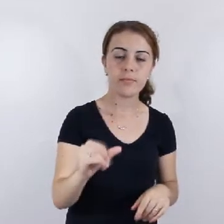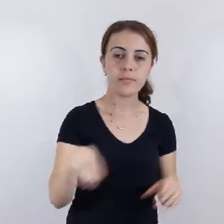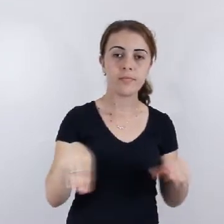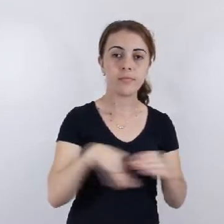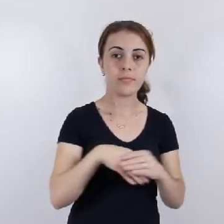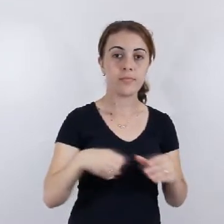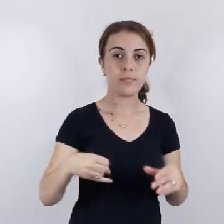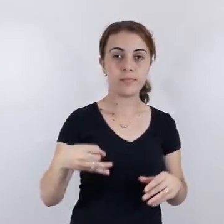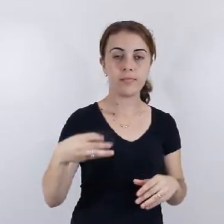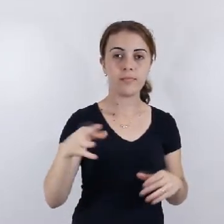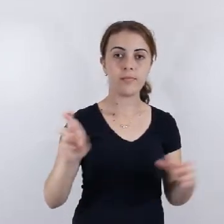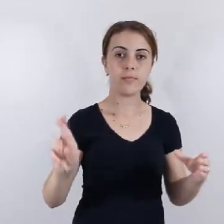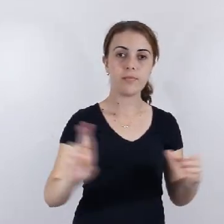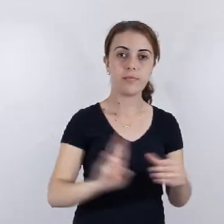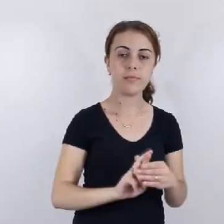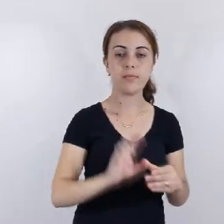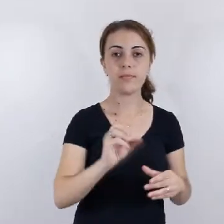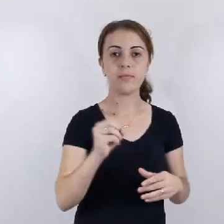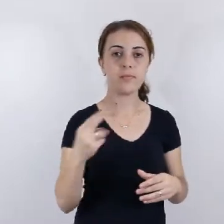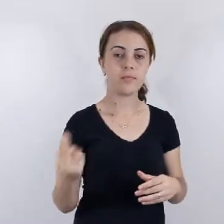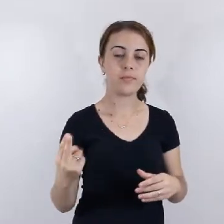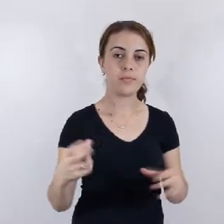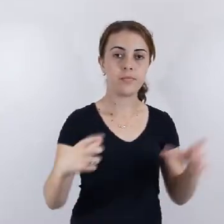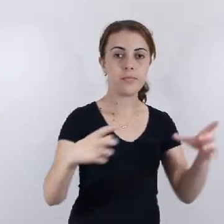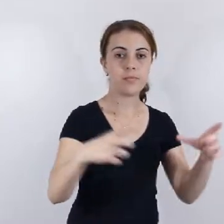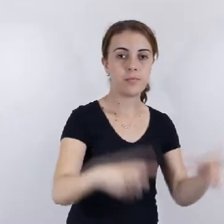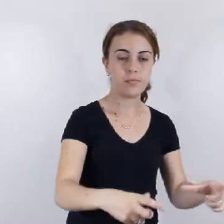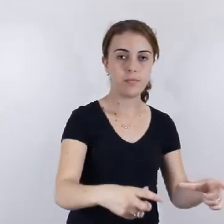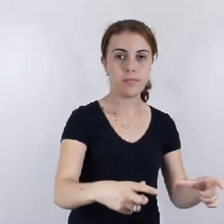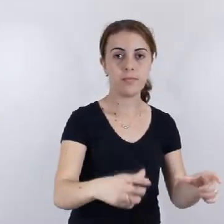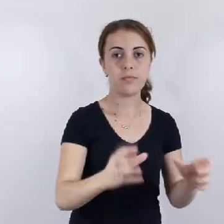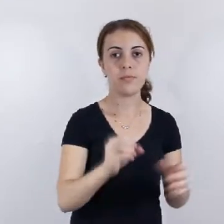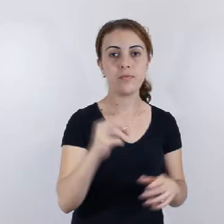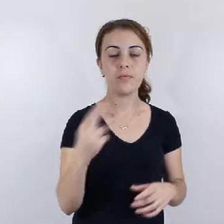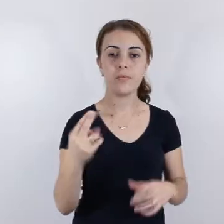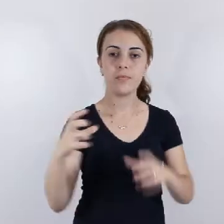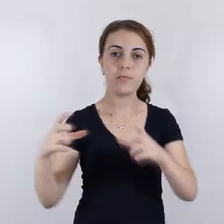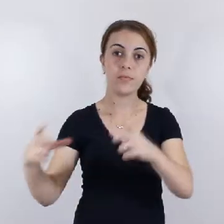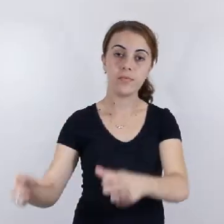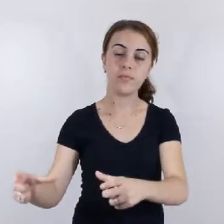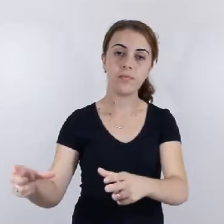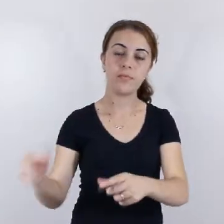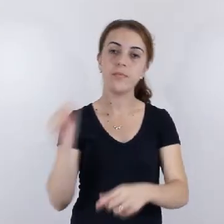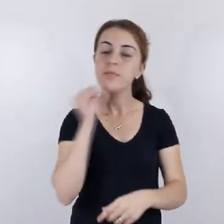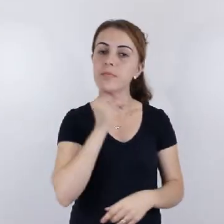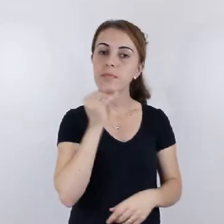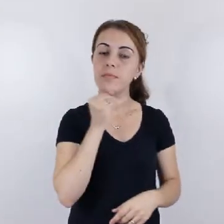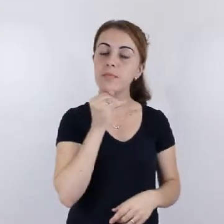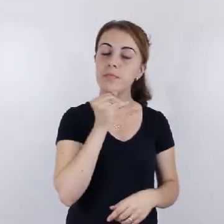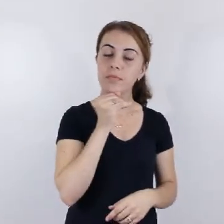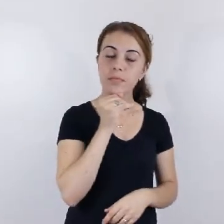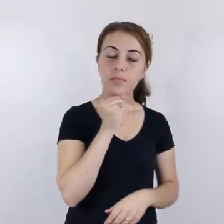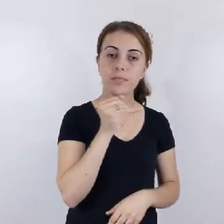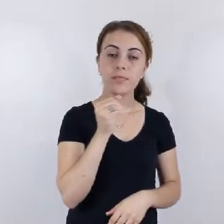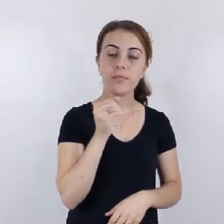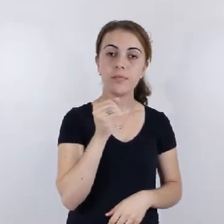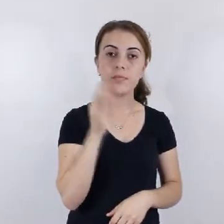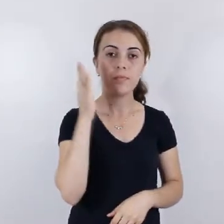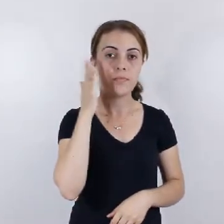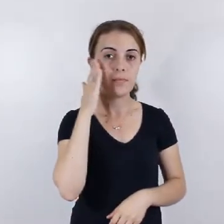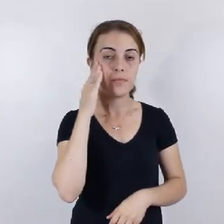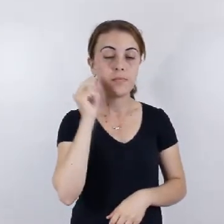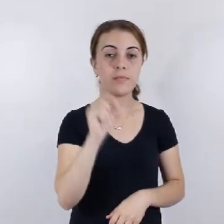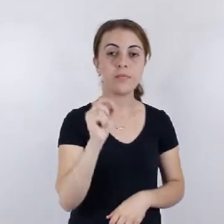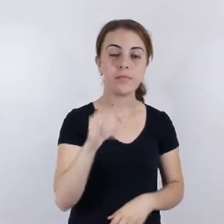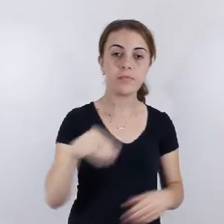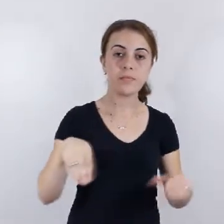se referir várias vezes aos conjuntos dos números reais, dos inteiros ou dos irracionais, por exemplo.